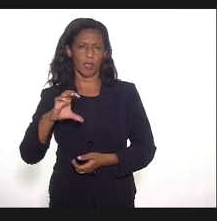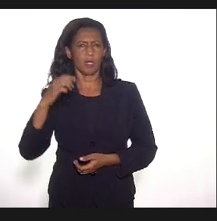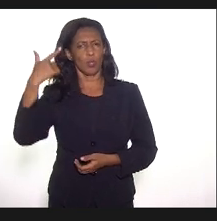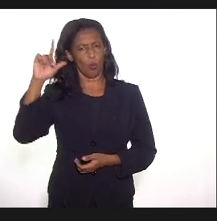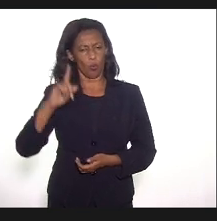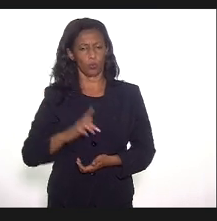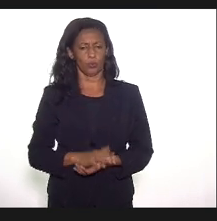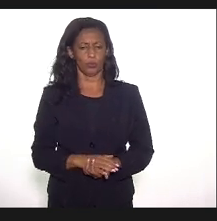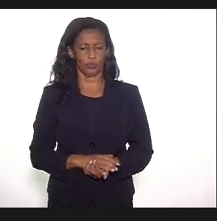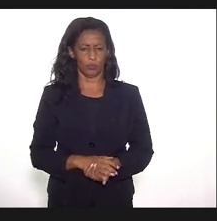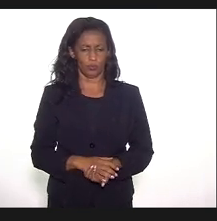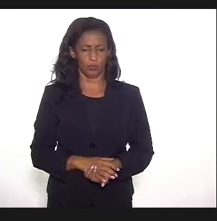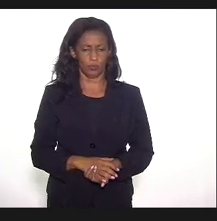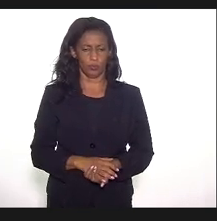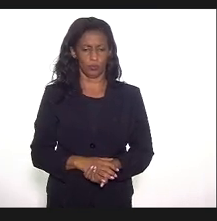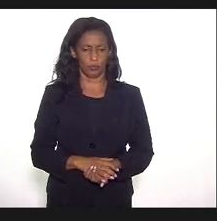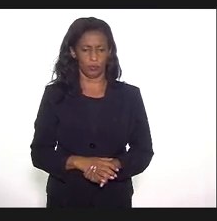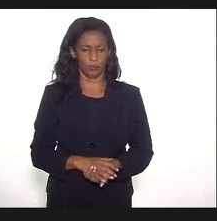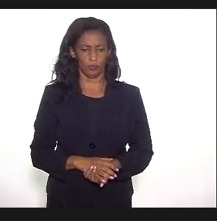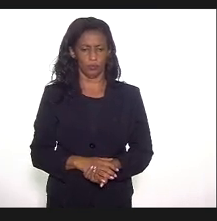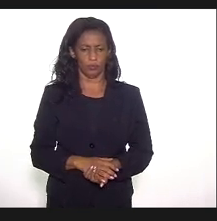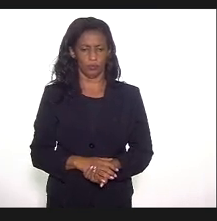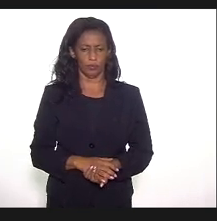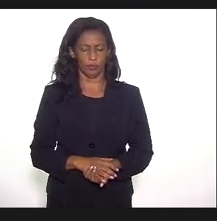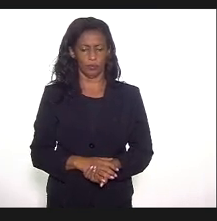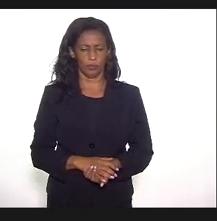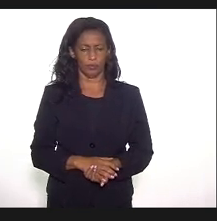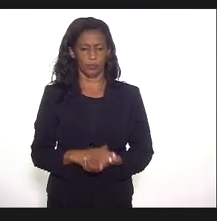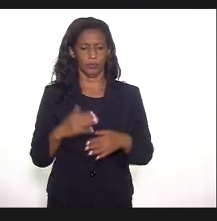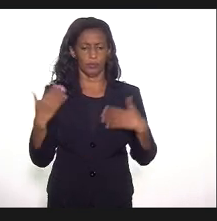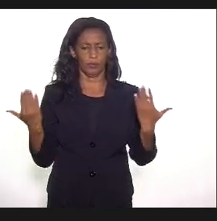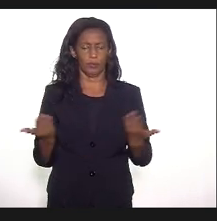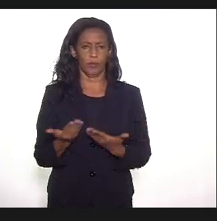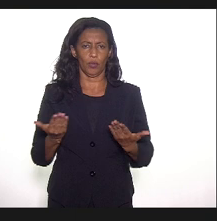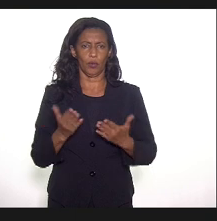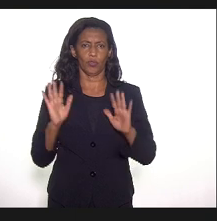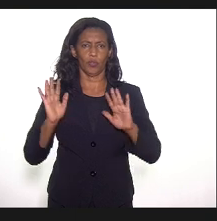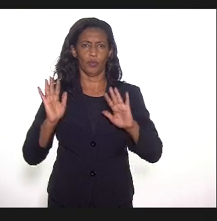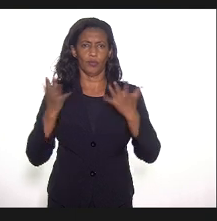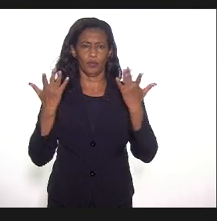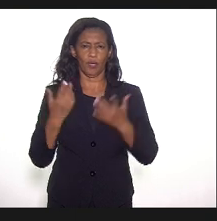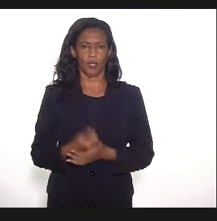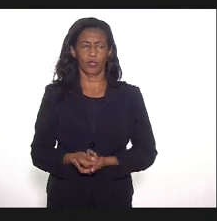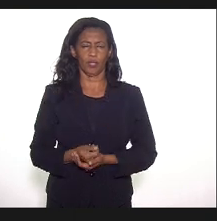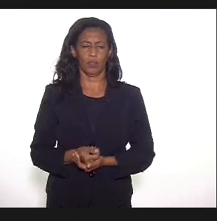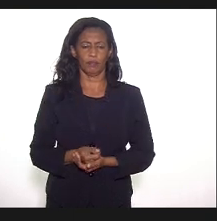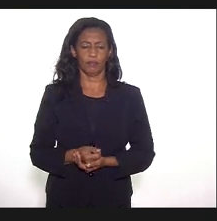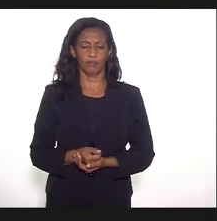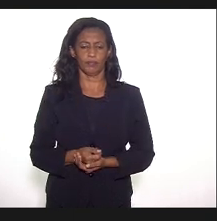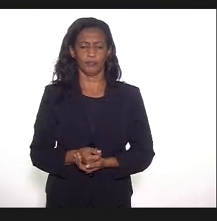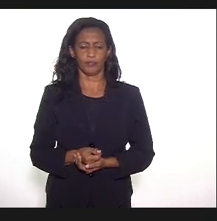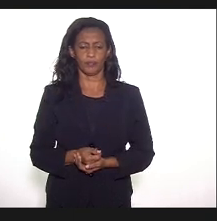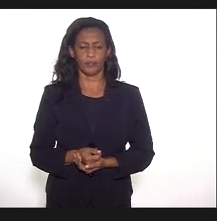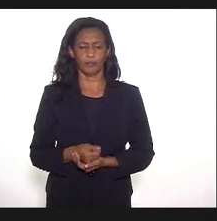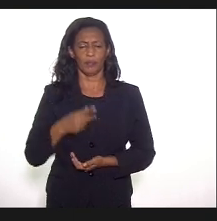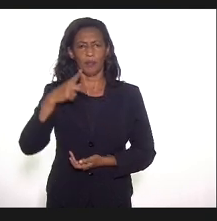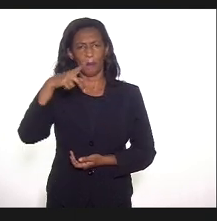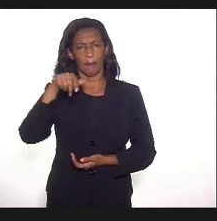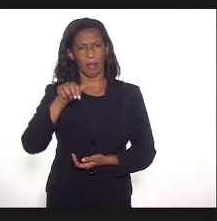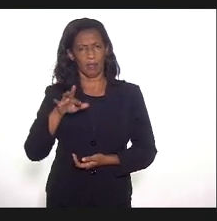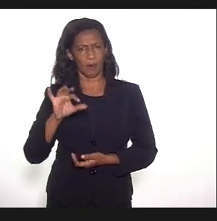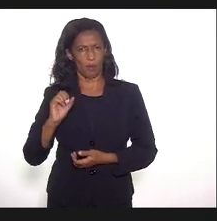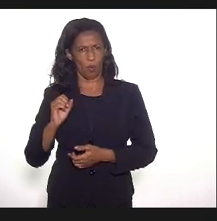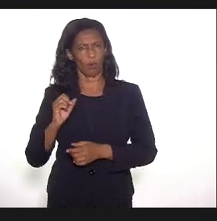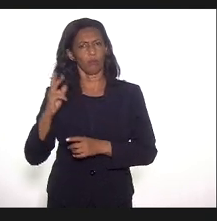mais. E hoje a Festa do Tomate é o patrimônio aprovado,